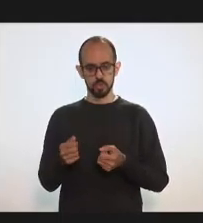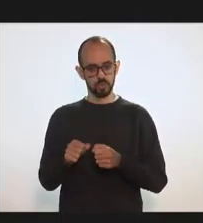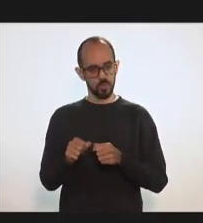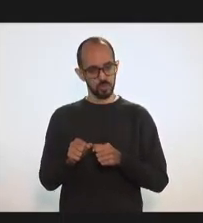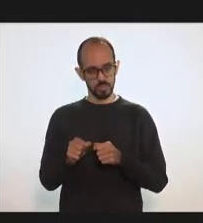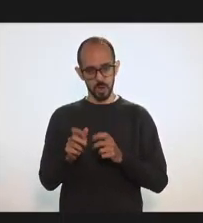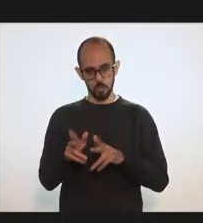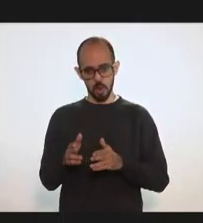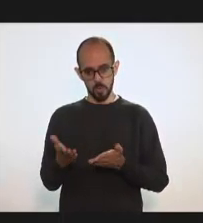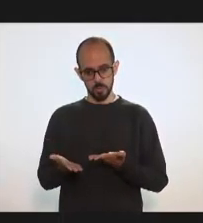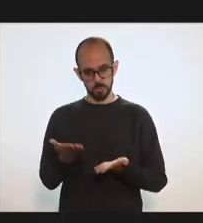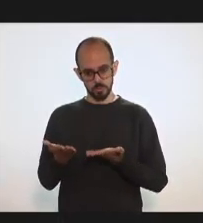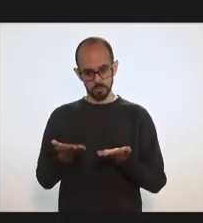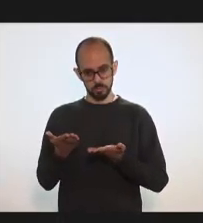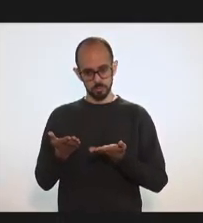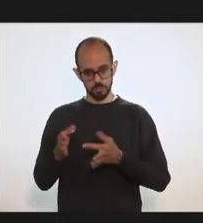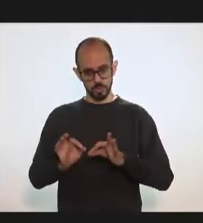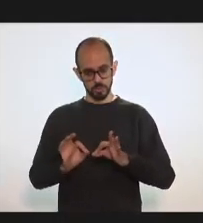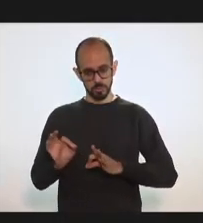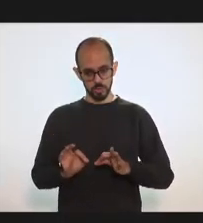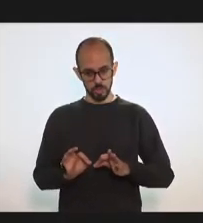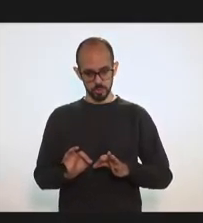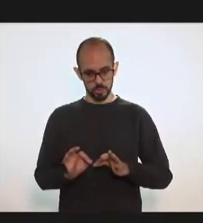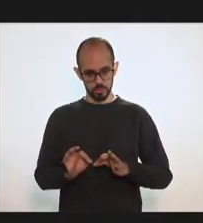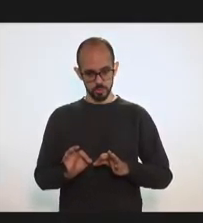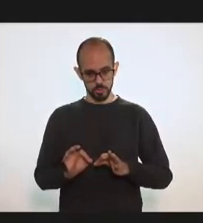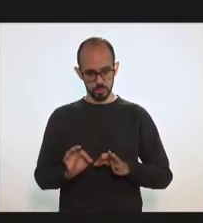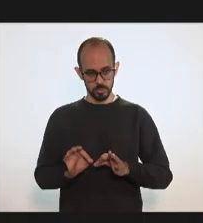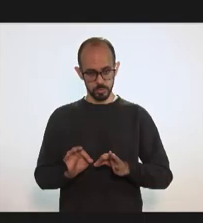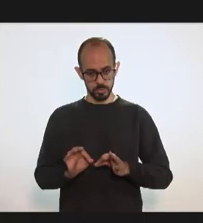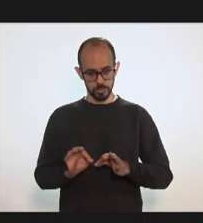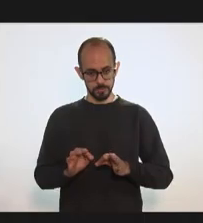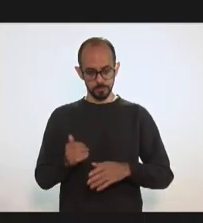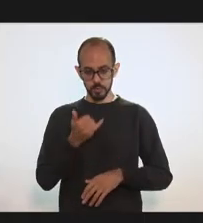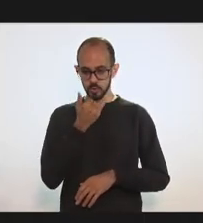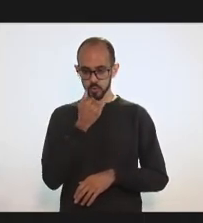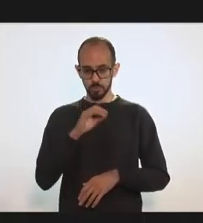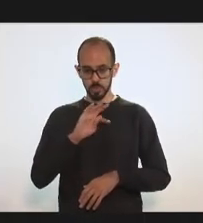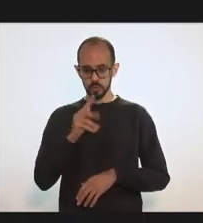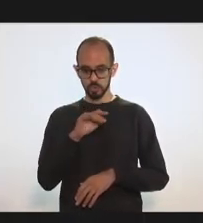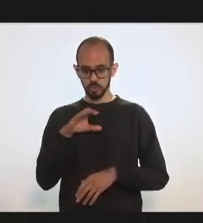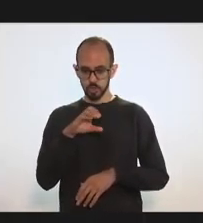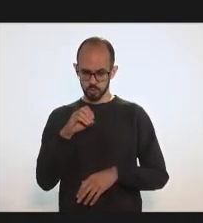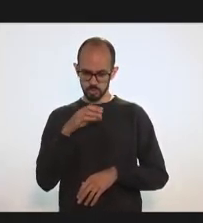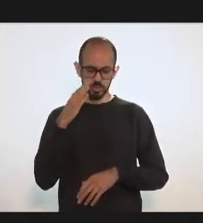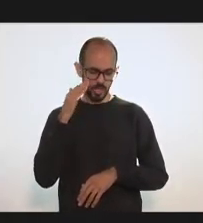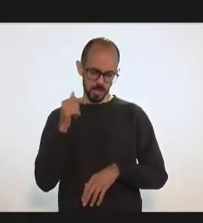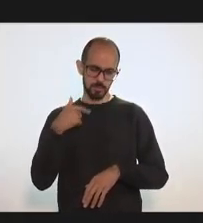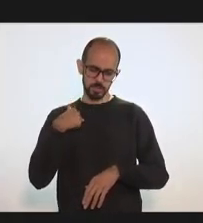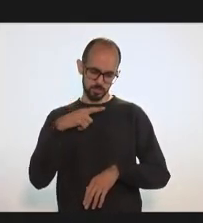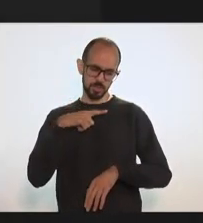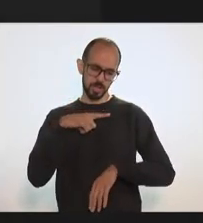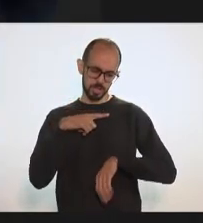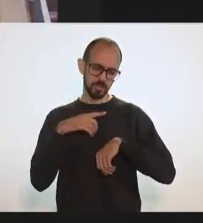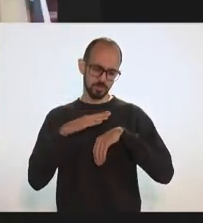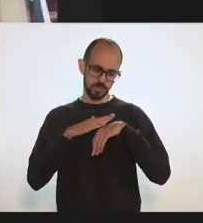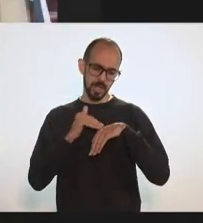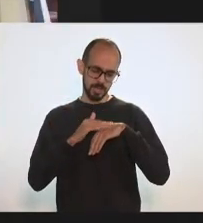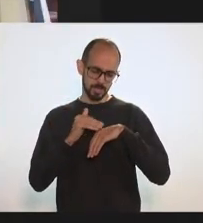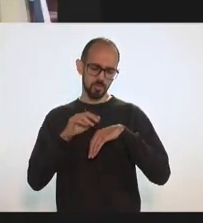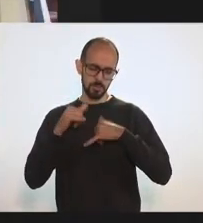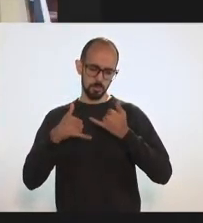O mesmo tempo que os outros têm, eu tenho certeza que o doutor Luiz Paulo, que é um homem que sempre defende o que é igual